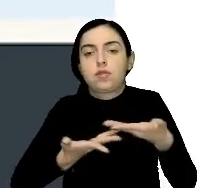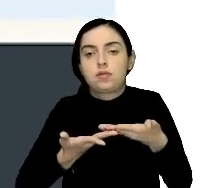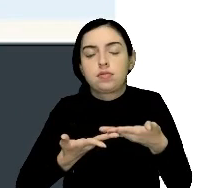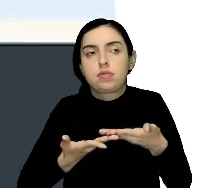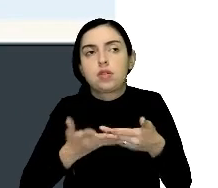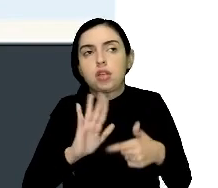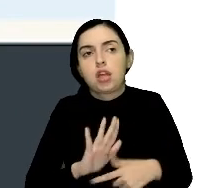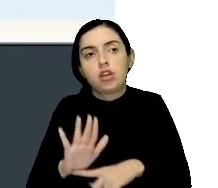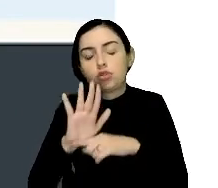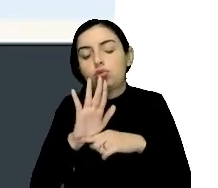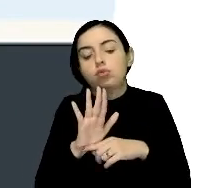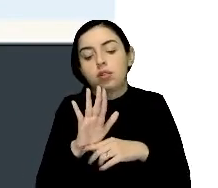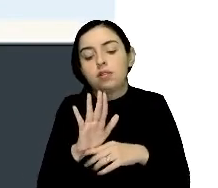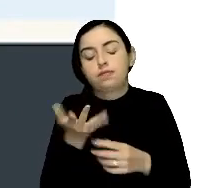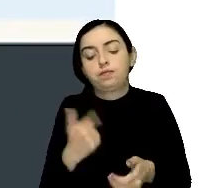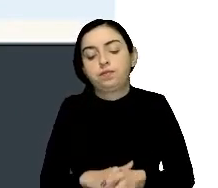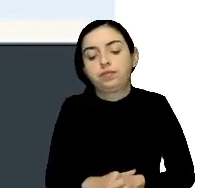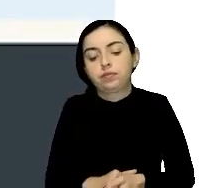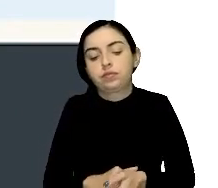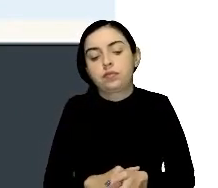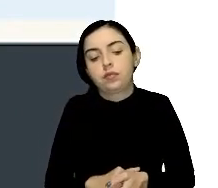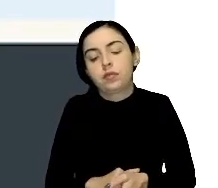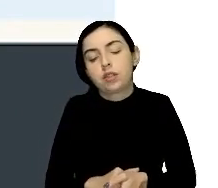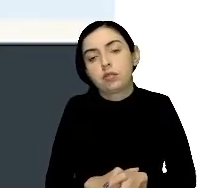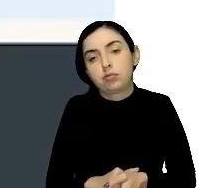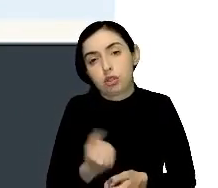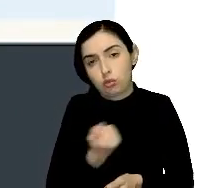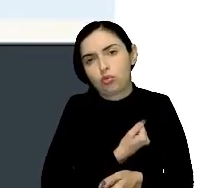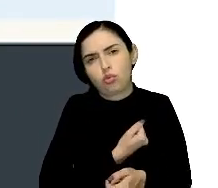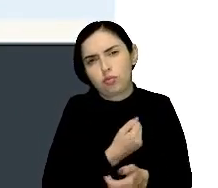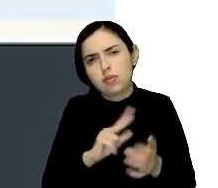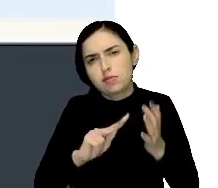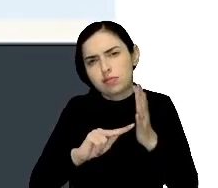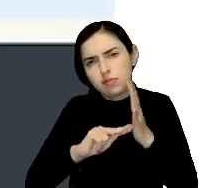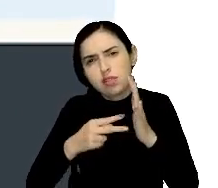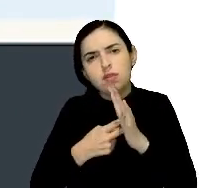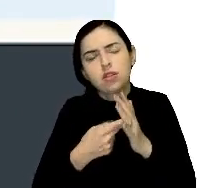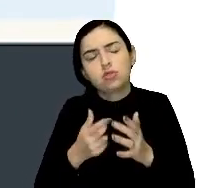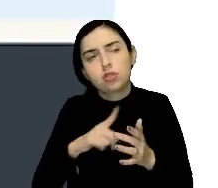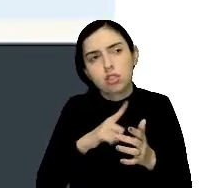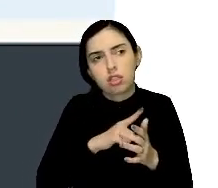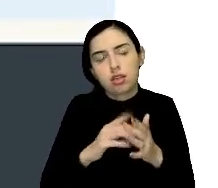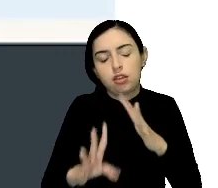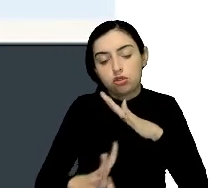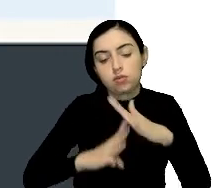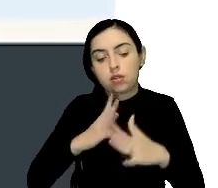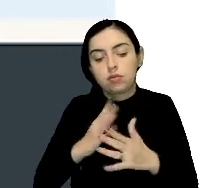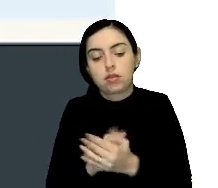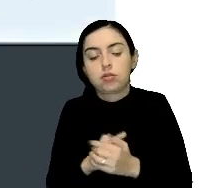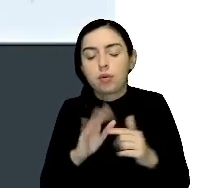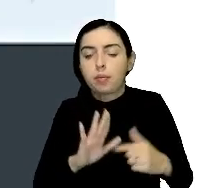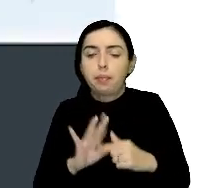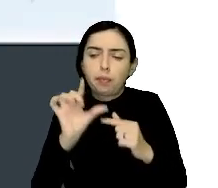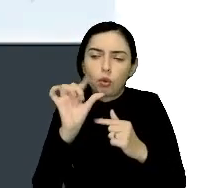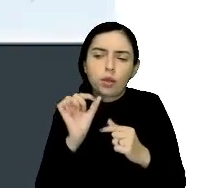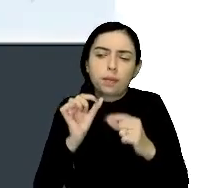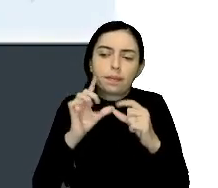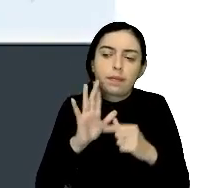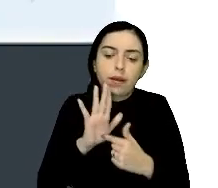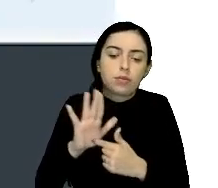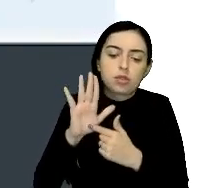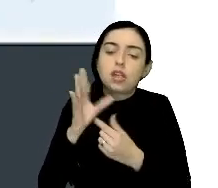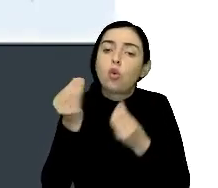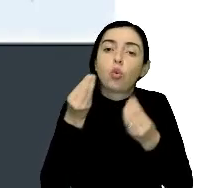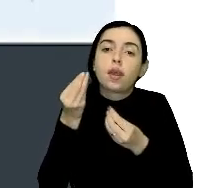contribui para isso, né? Mas de toda sorte é um número significativo que a gente tem de imigrantes. Aqui é um pouco para mostrar o que é o Brasil na